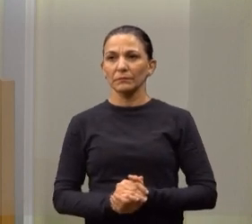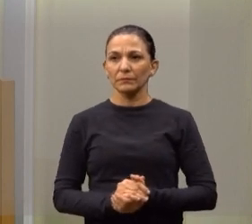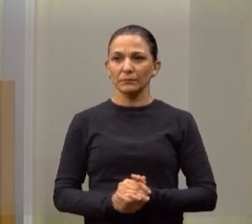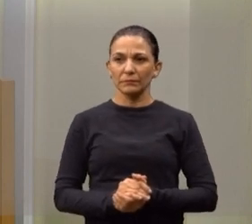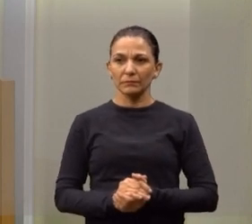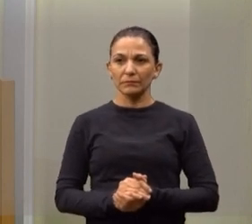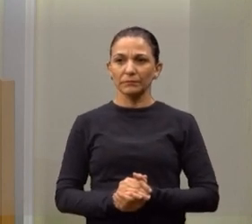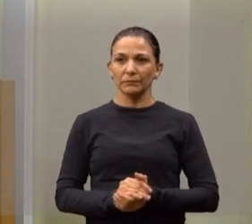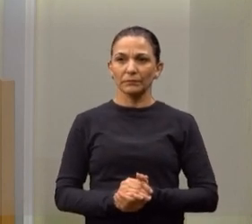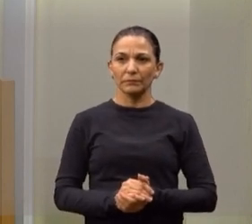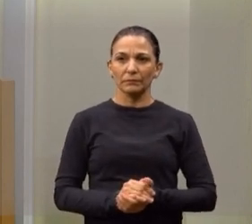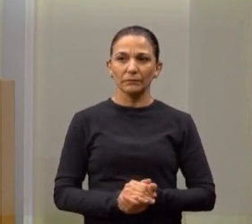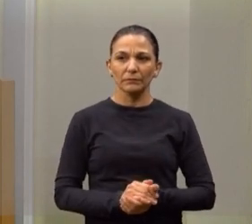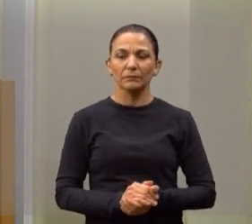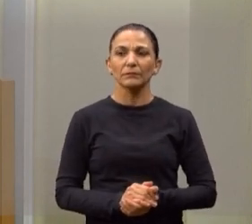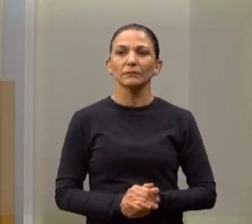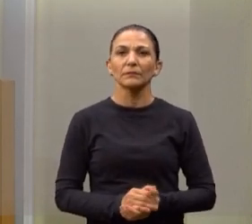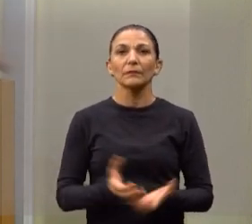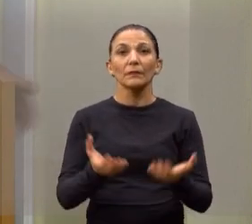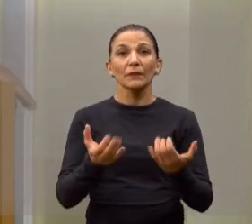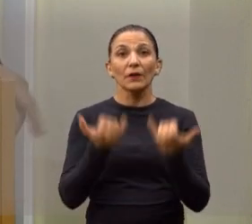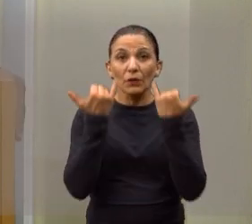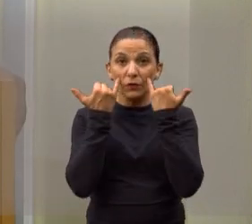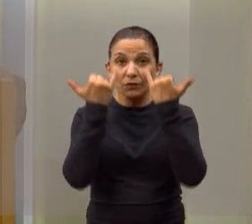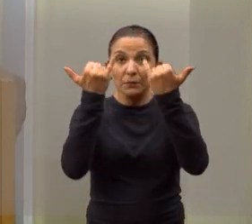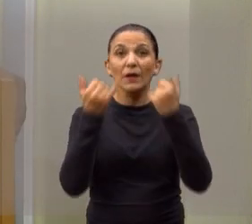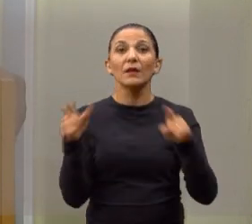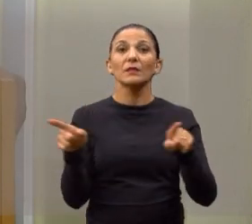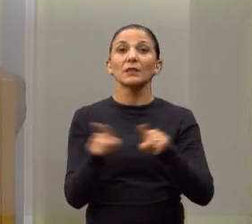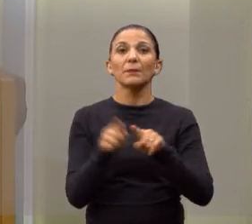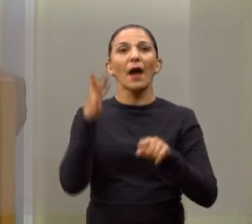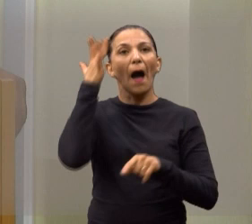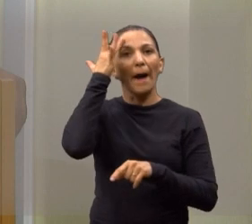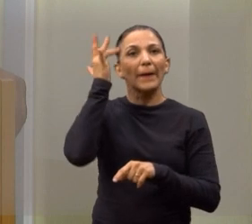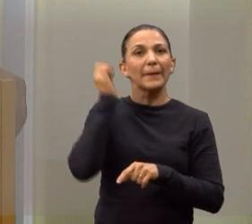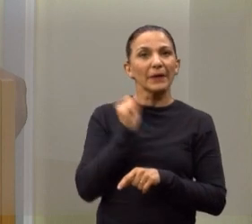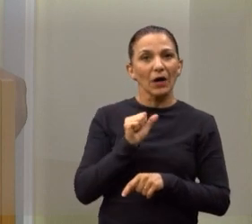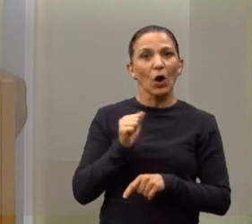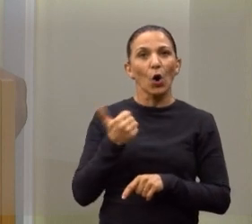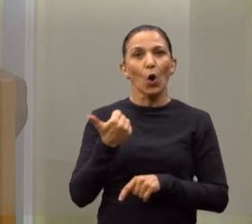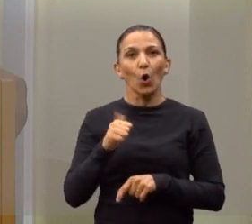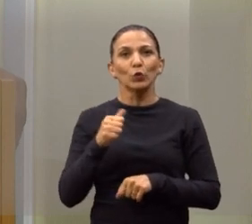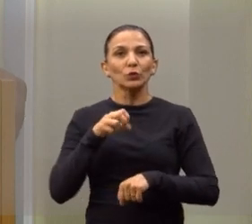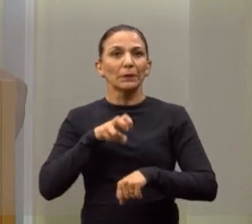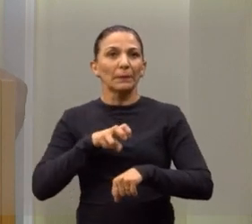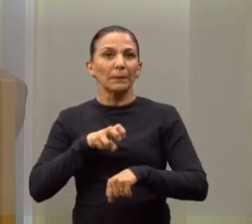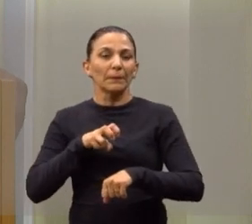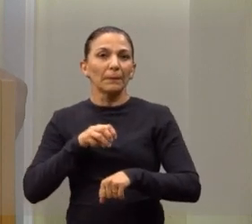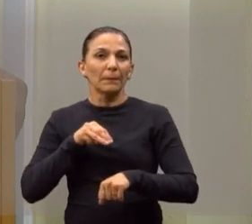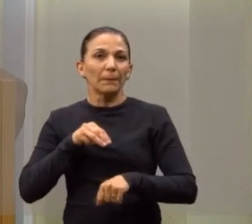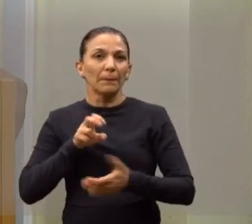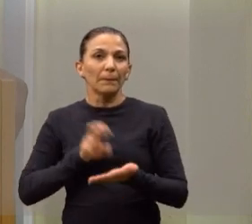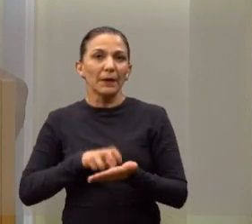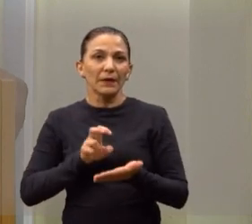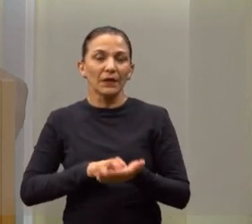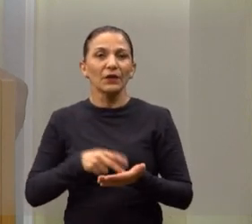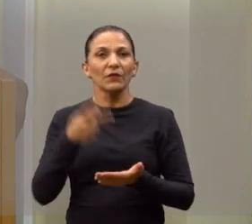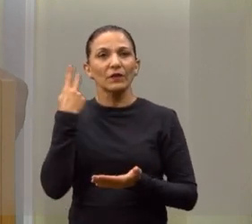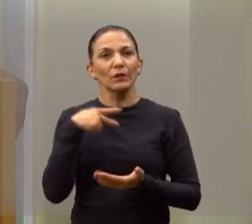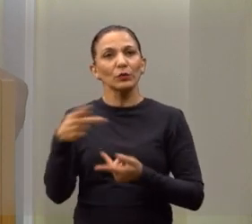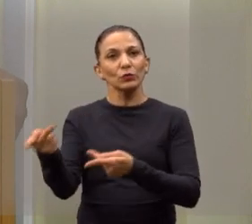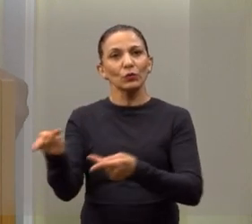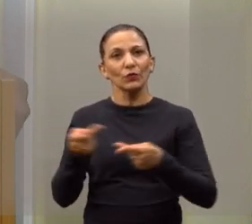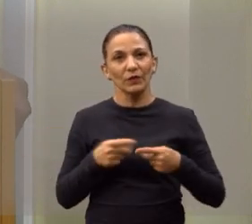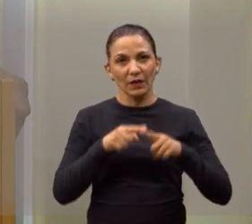por fim quero informar também que amanhã às 11 horas todos os vereadores estão convidados